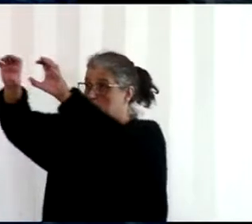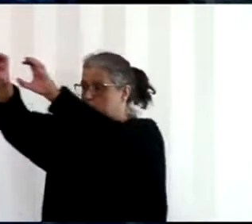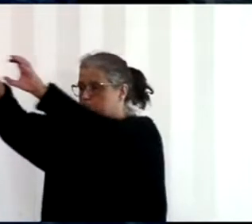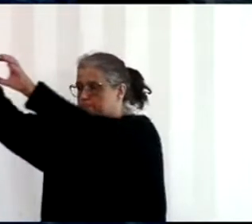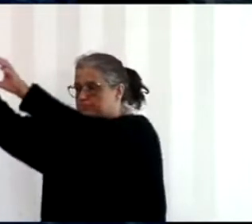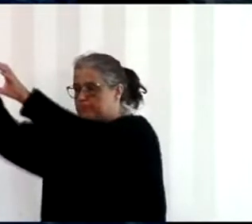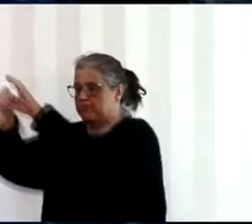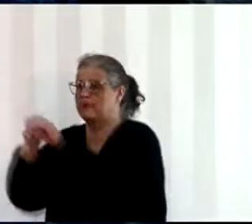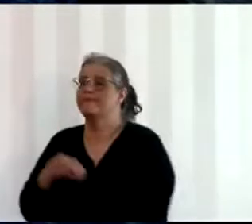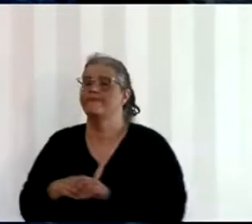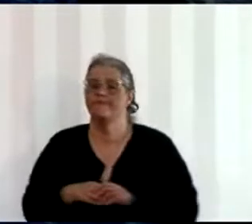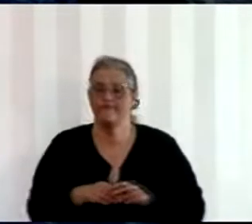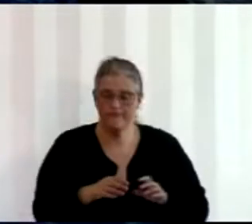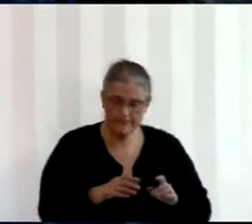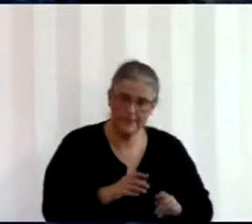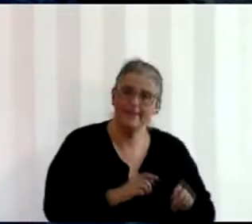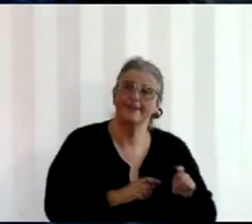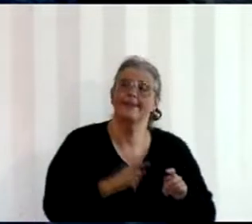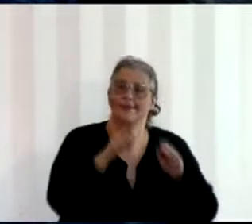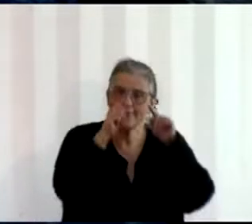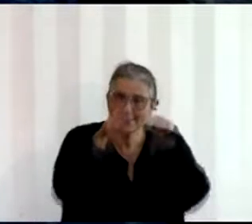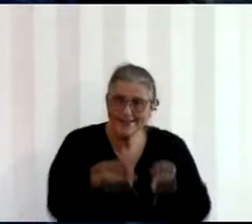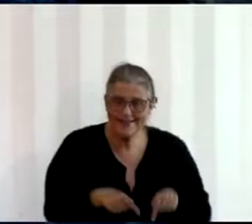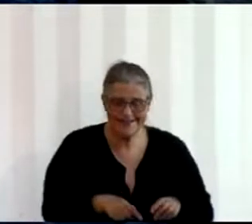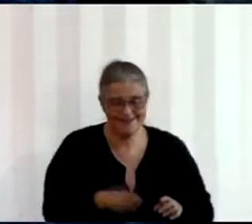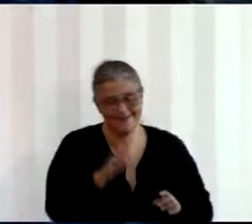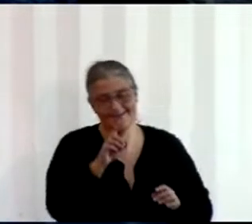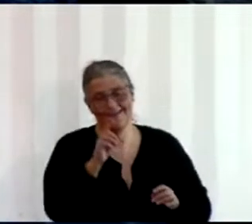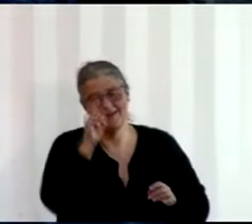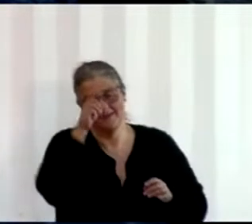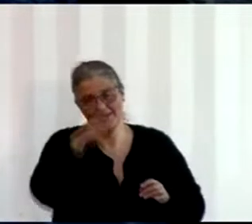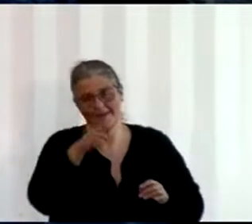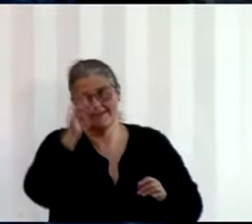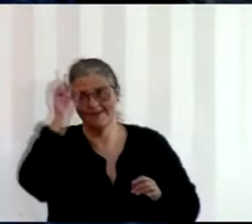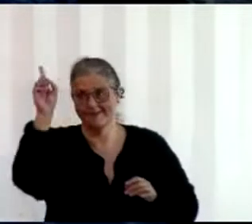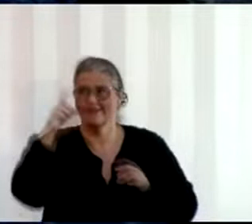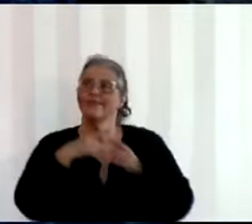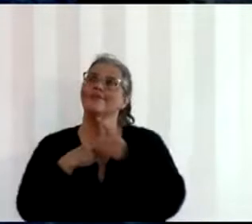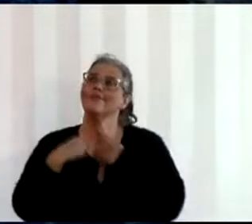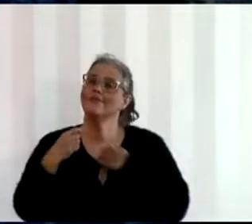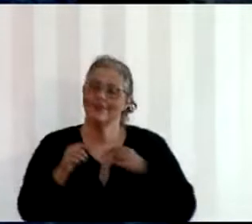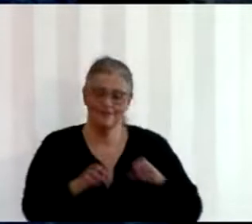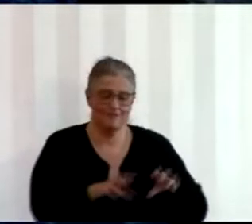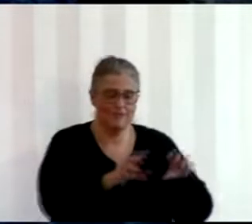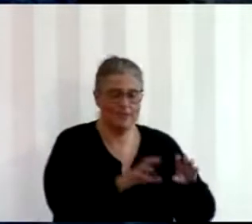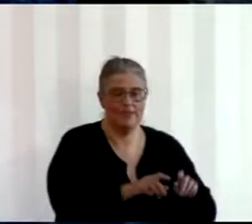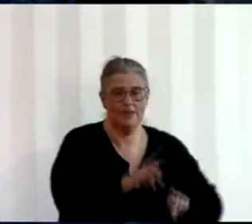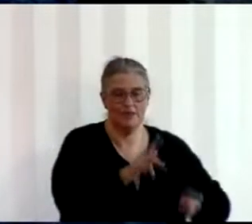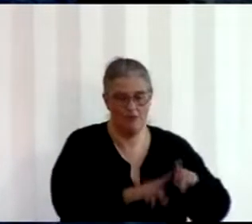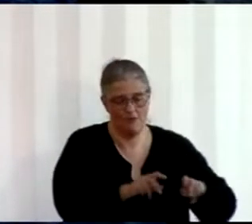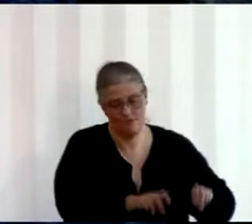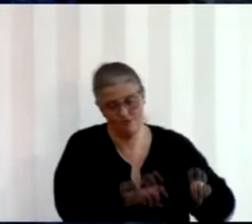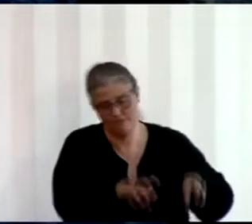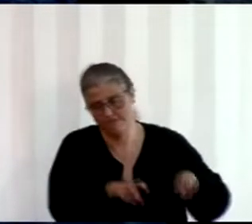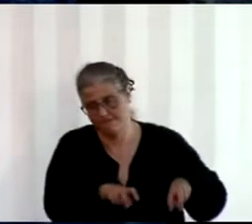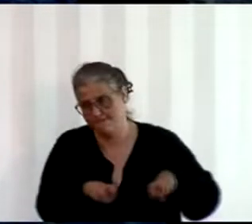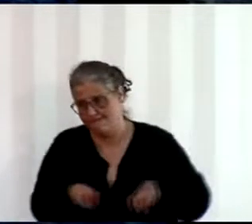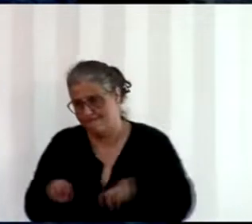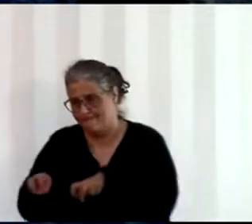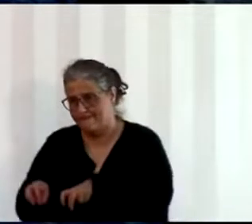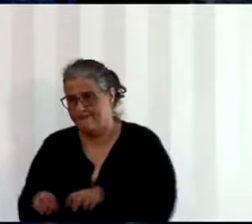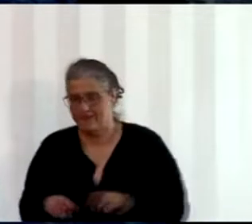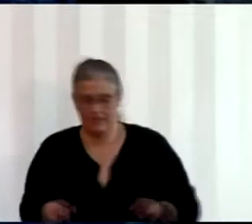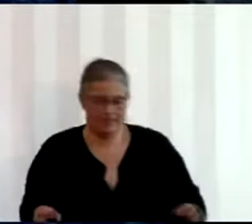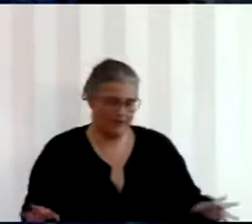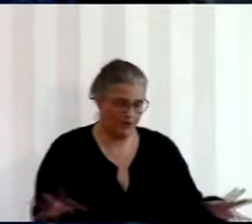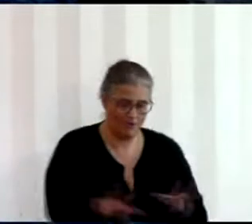mandado do Senhor se acampavam, e segundo o mandado do Senhor se punham em marcha. Cumpriam o seu